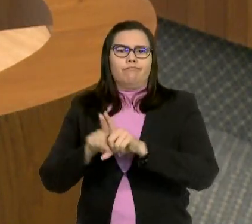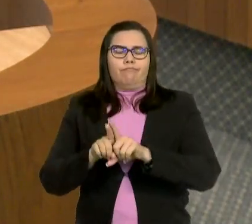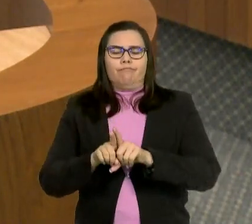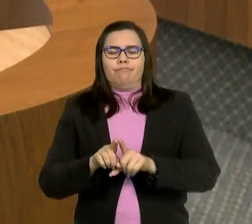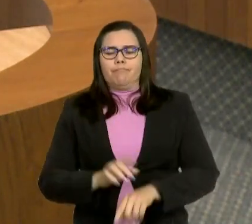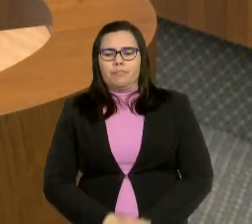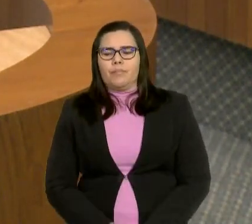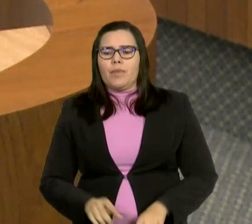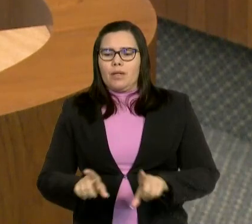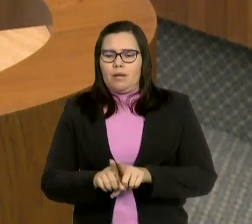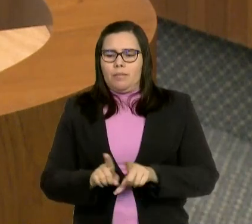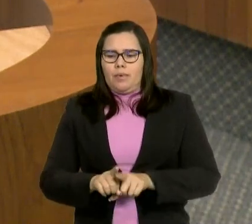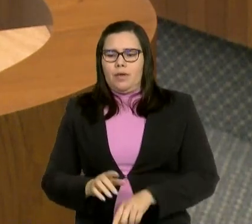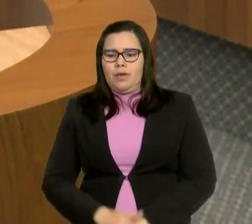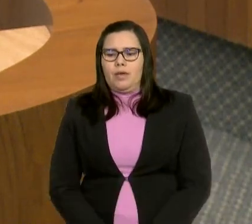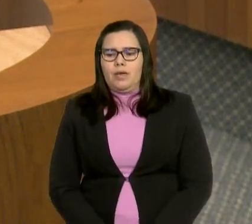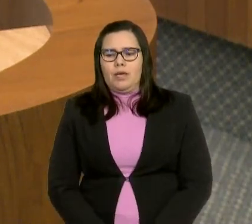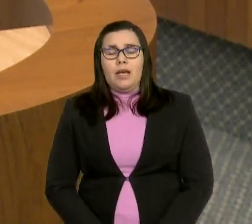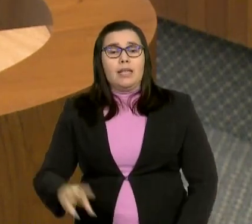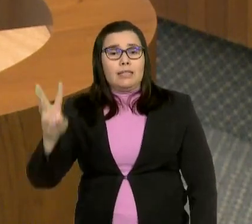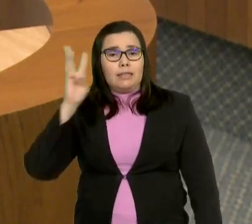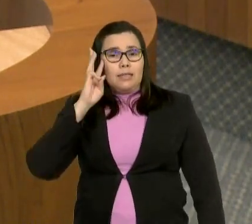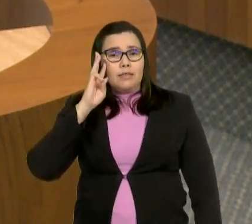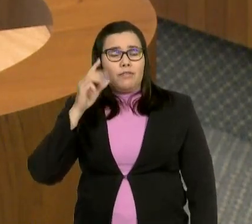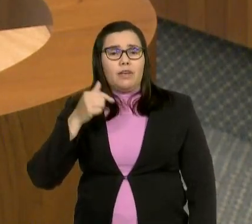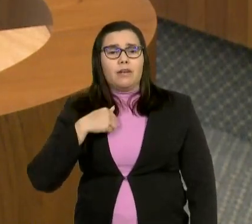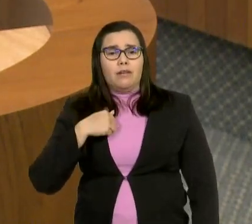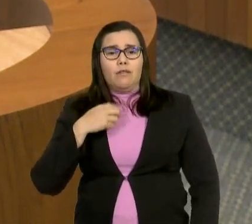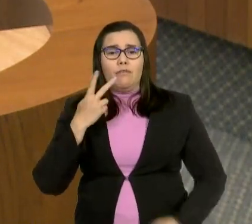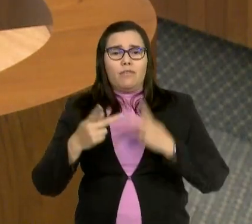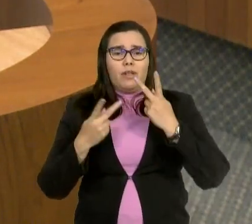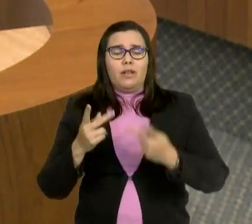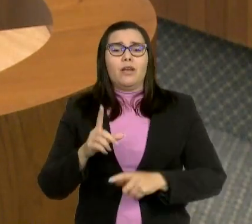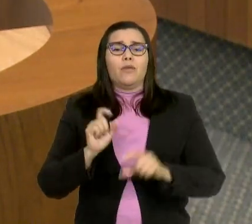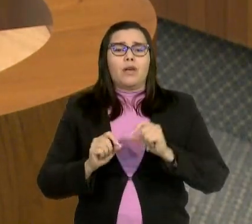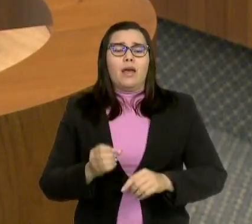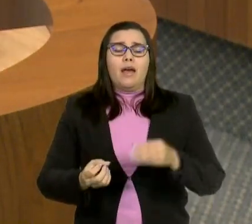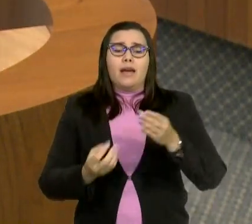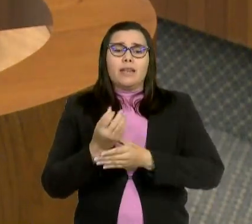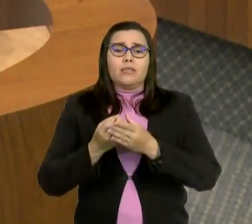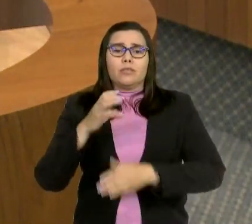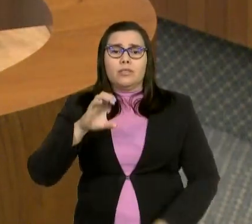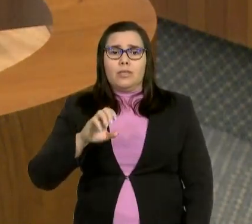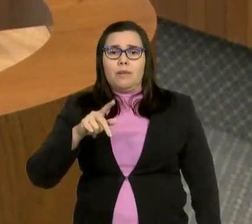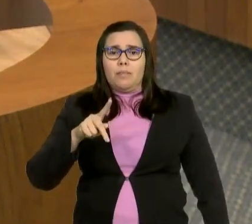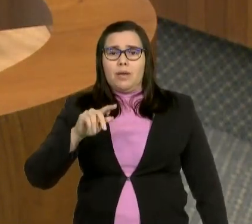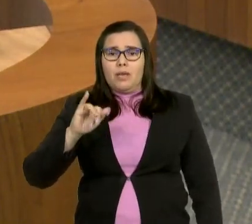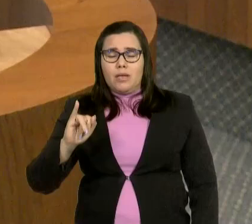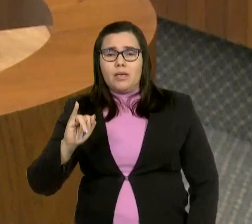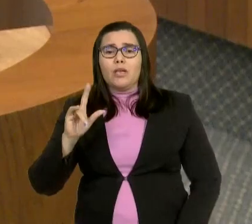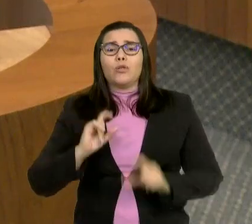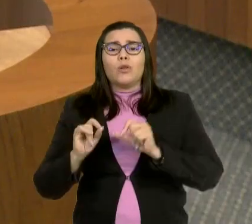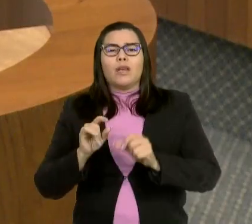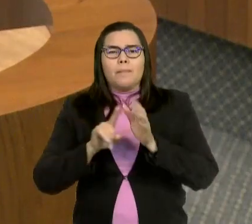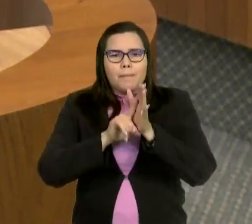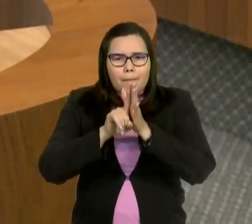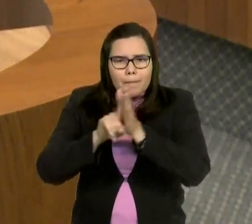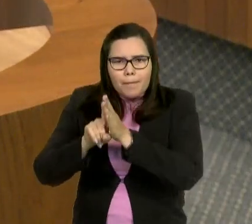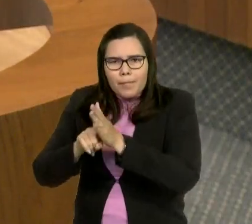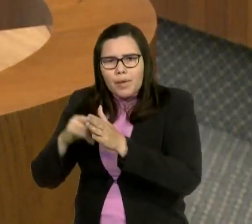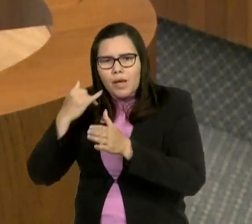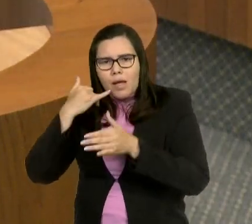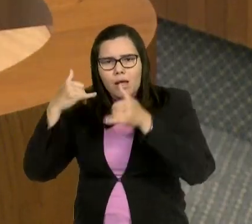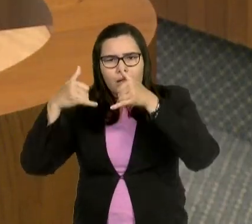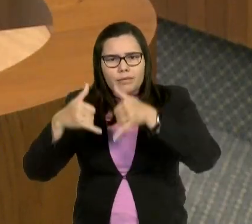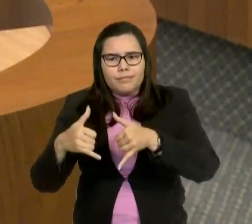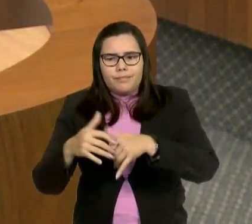última terça-feira a CPI da telefonia. Já começamos a coletar assinaturas. Nós já vimos coletar assinaturas na